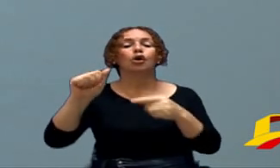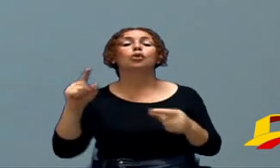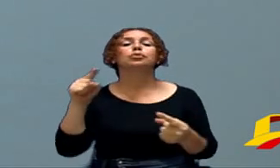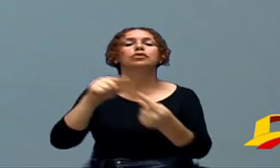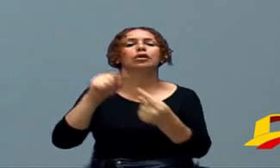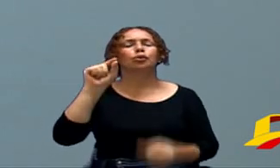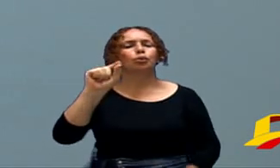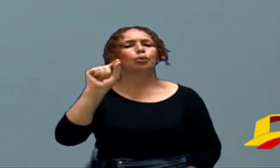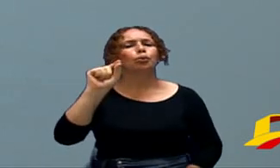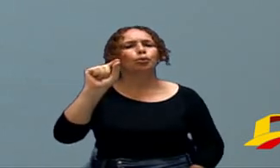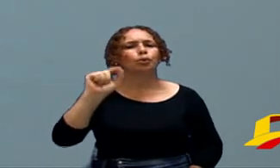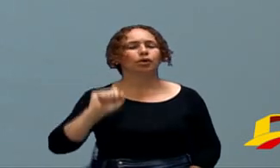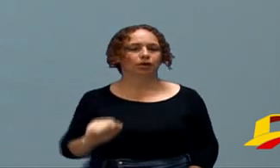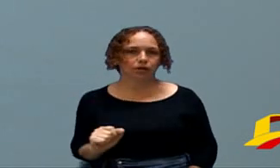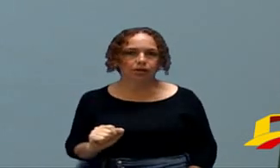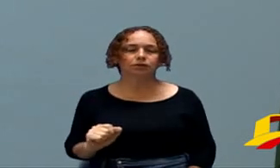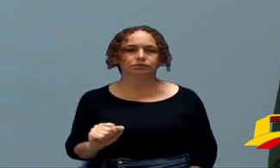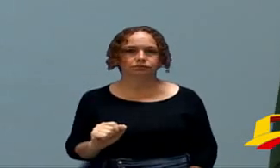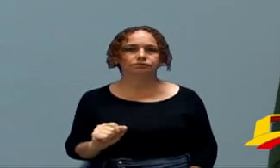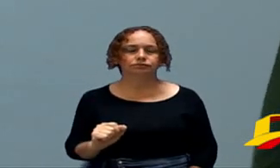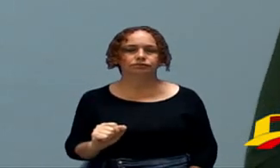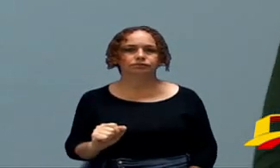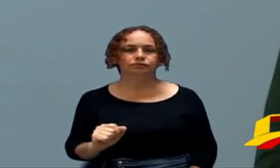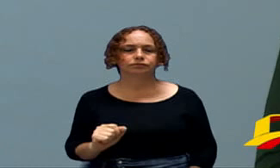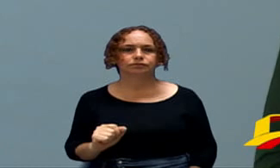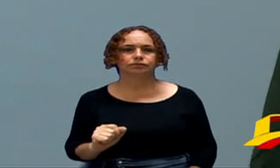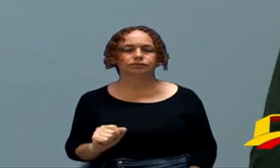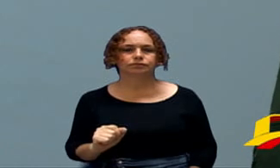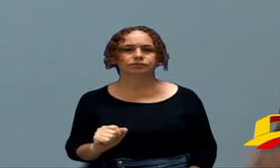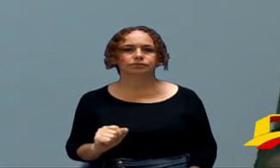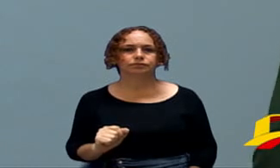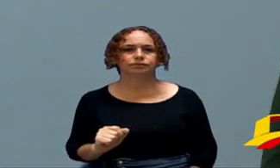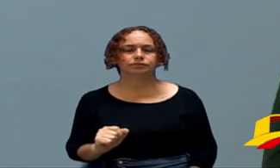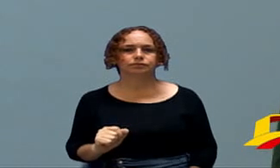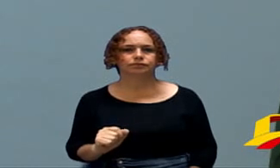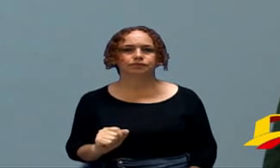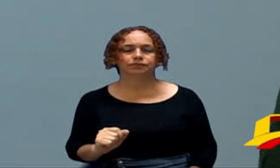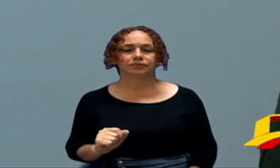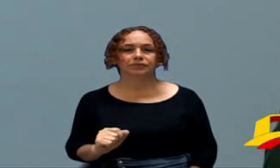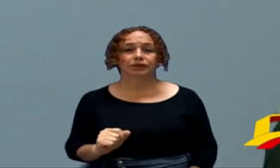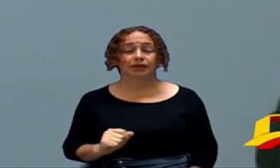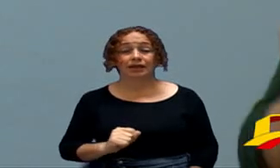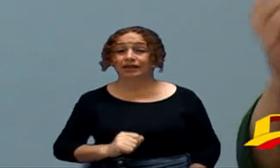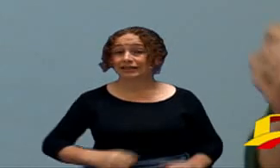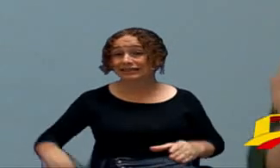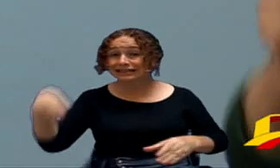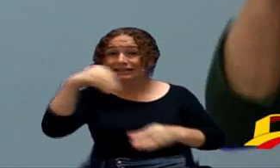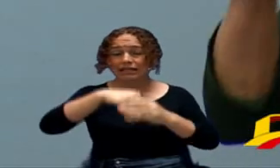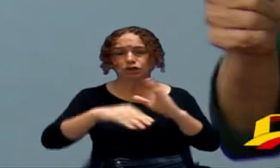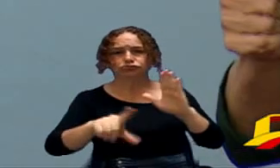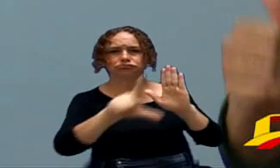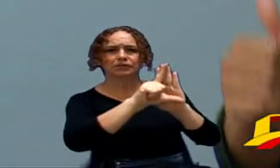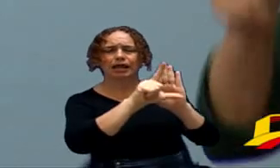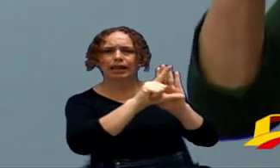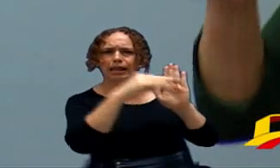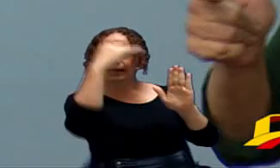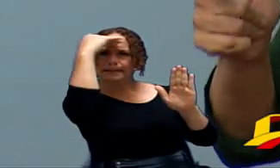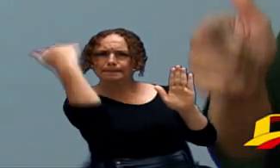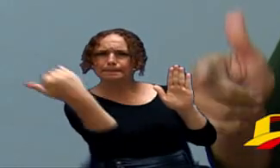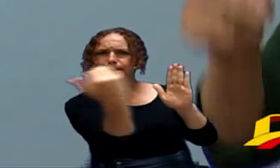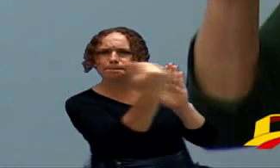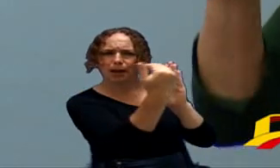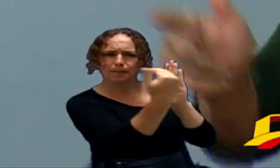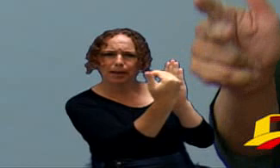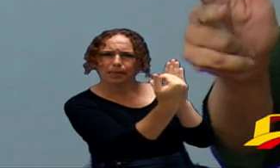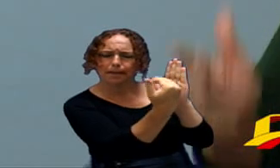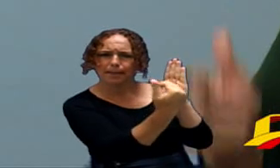o objetivo desse grupo? É respaldar os instrumentos legais, as instituições, Ministério Público,